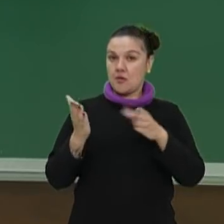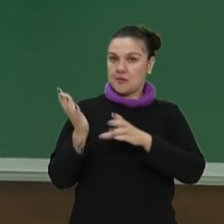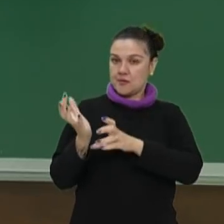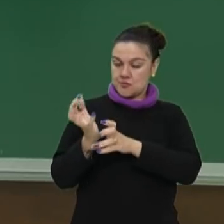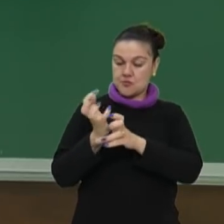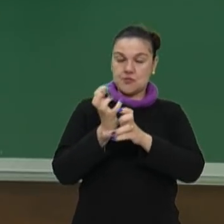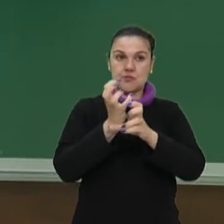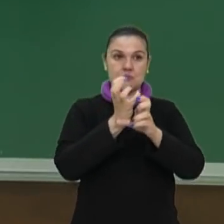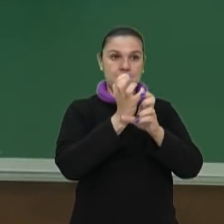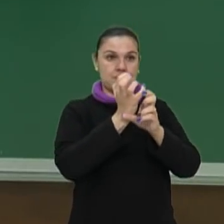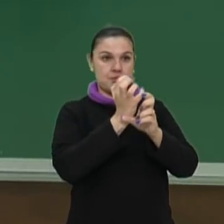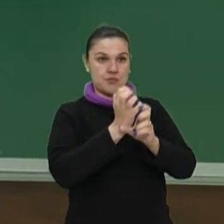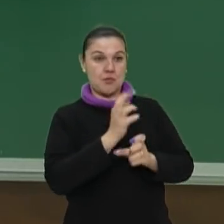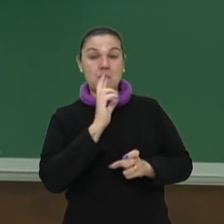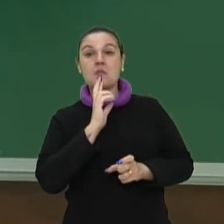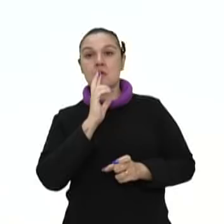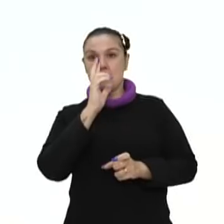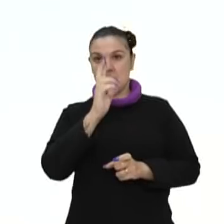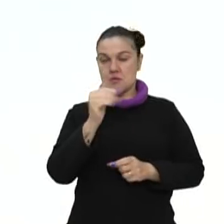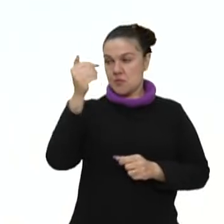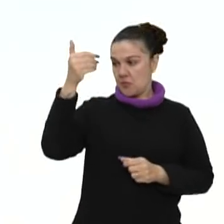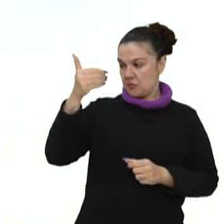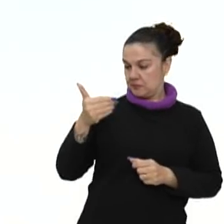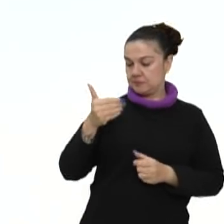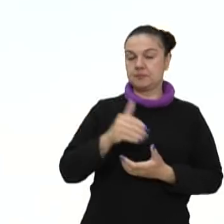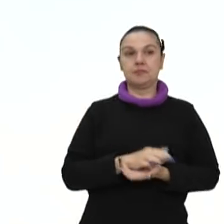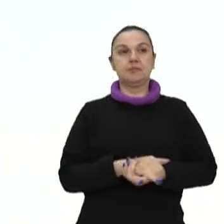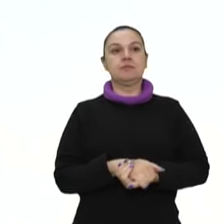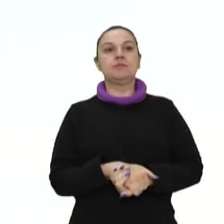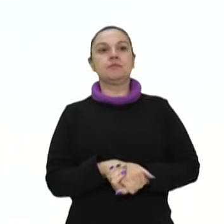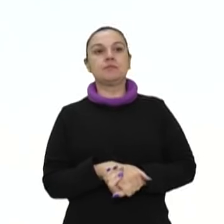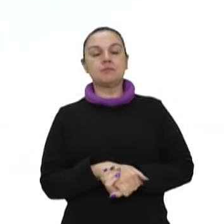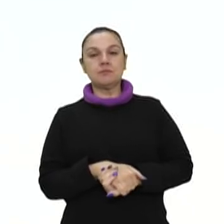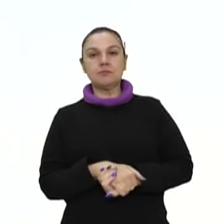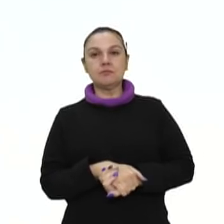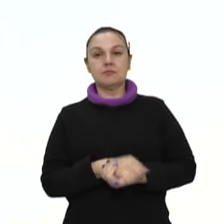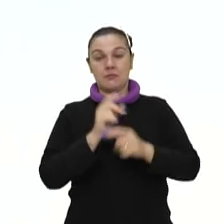Então, a soma e o produto junto, né, está aqui.